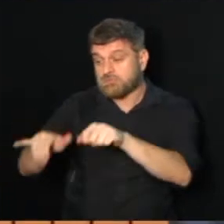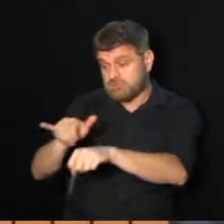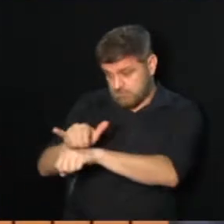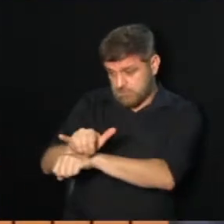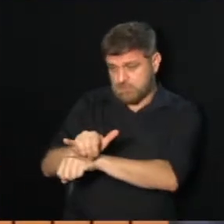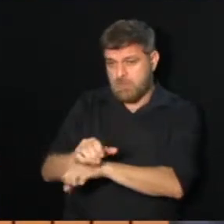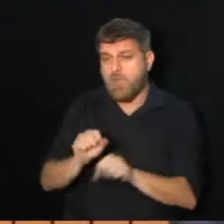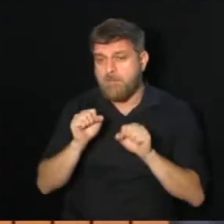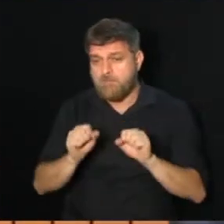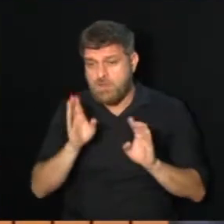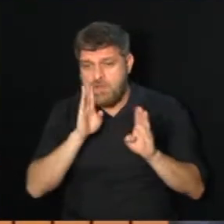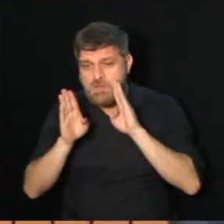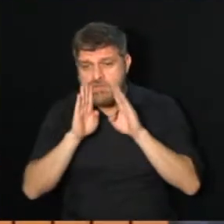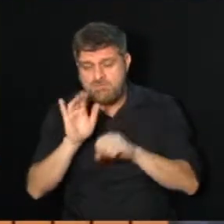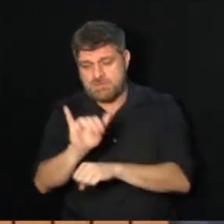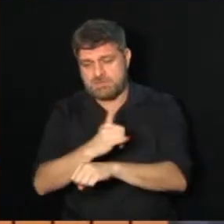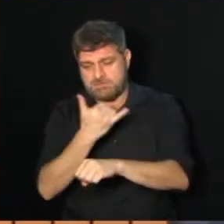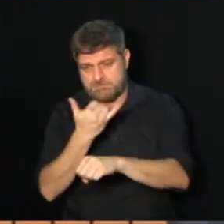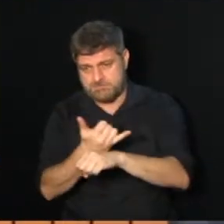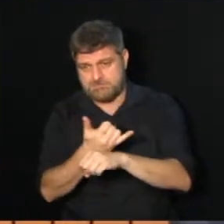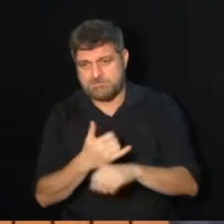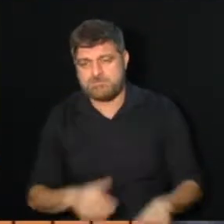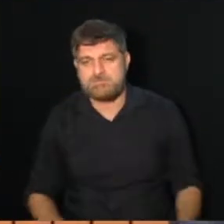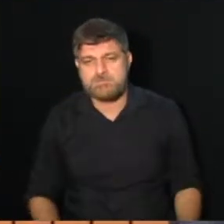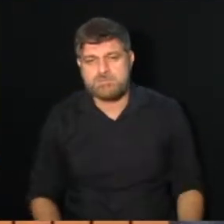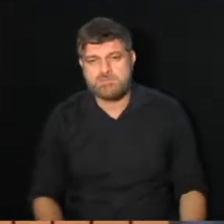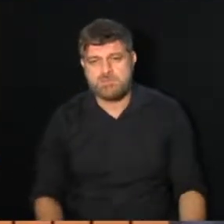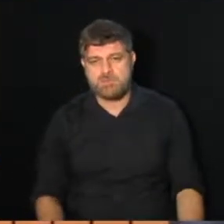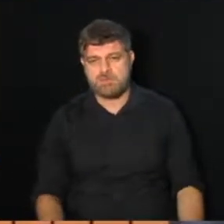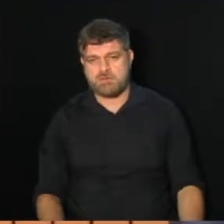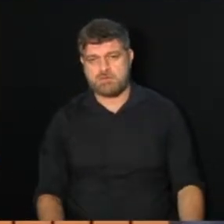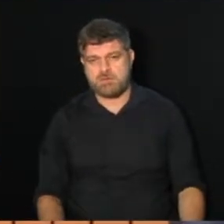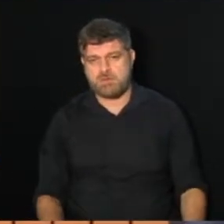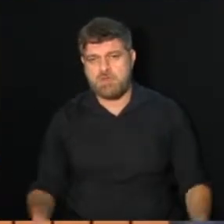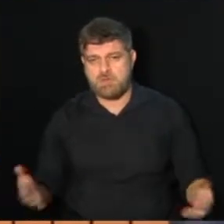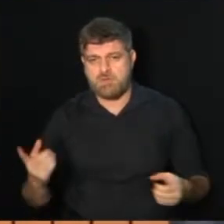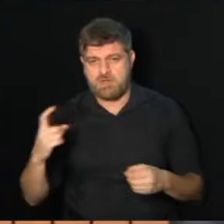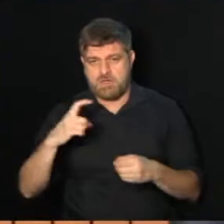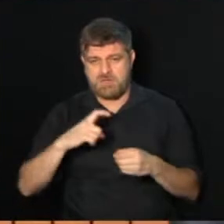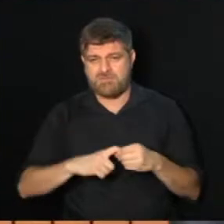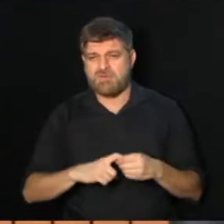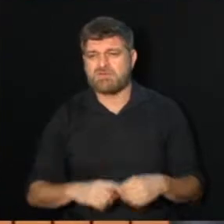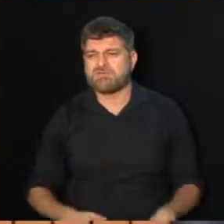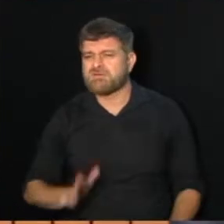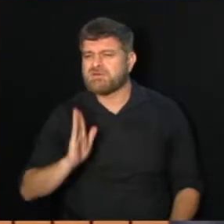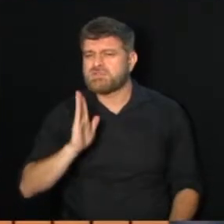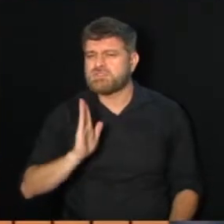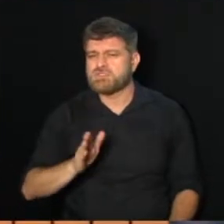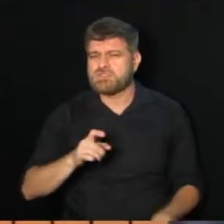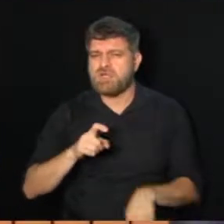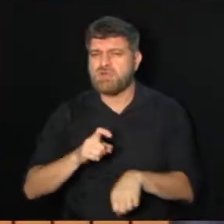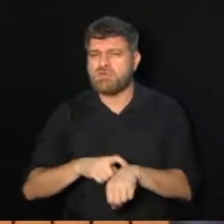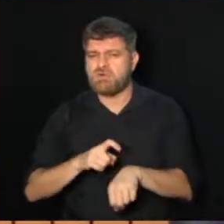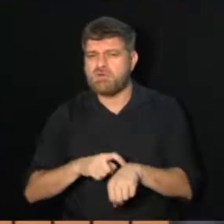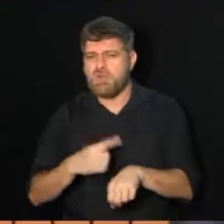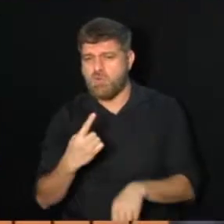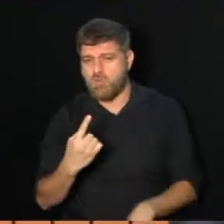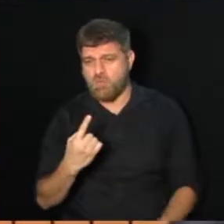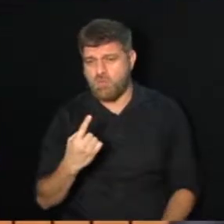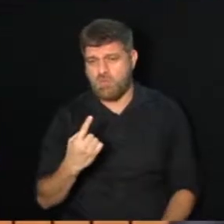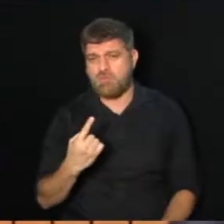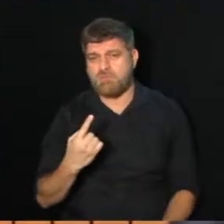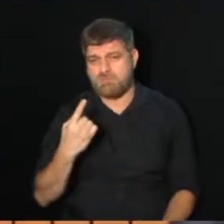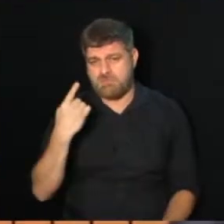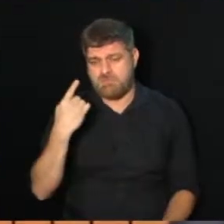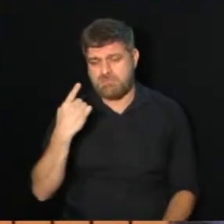está presente, nós teremos, então, essa possibilidade. Então, eu volto a palavra aqui. Nós estamos já há mais de